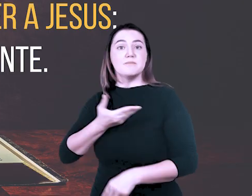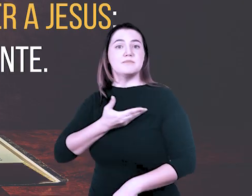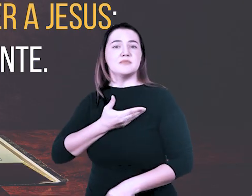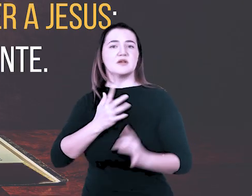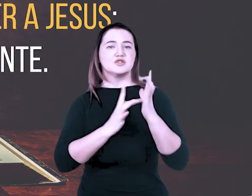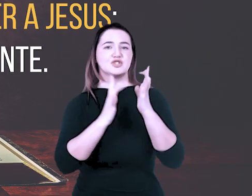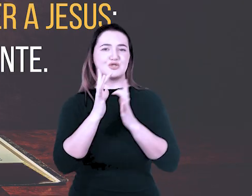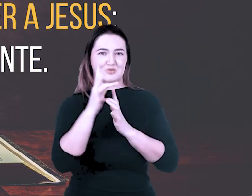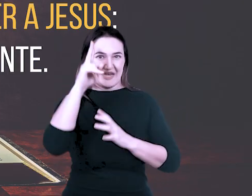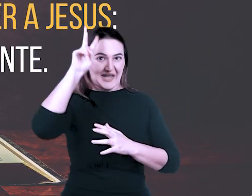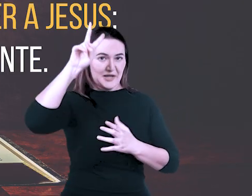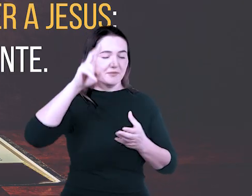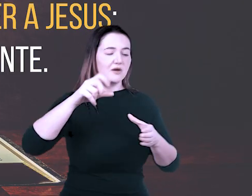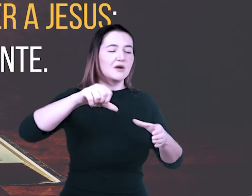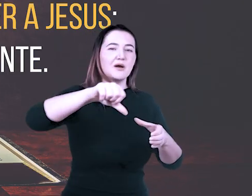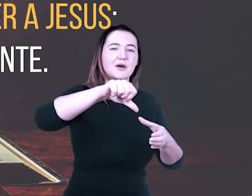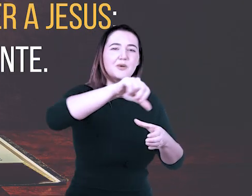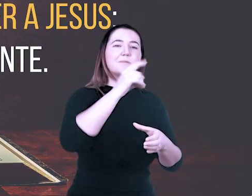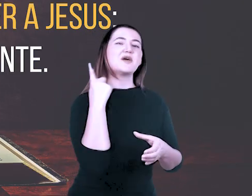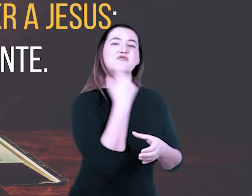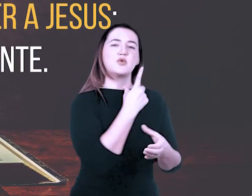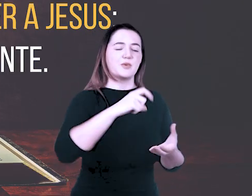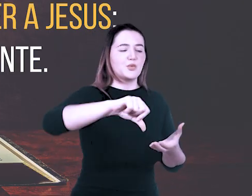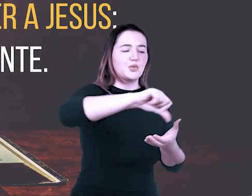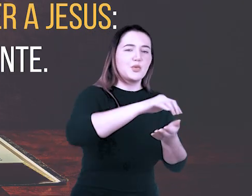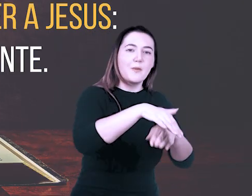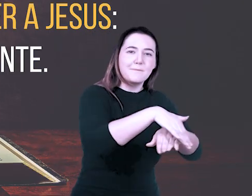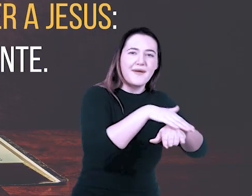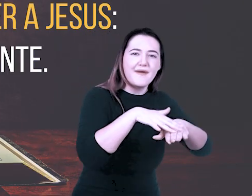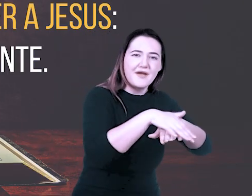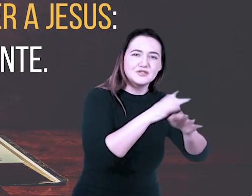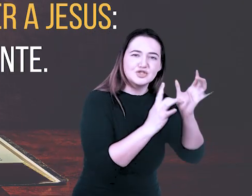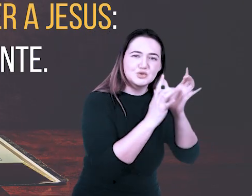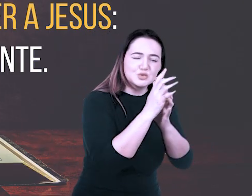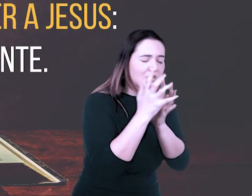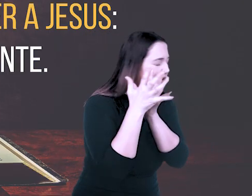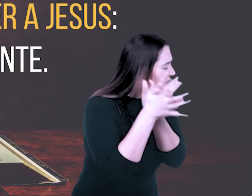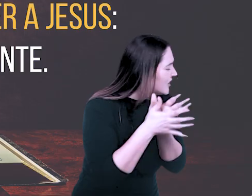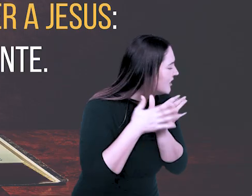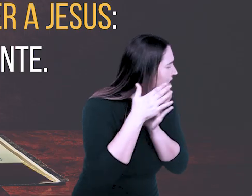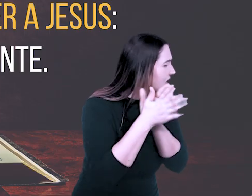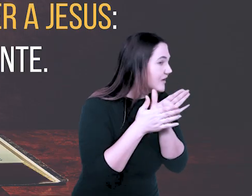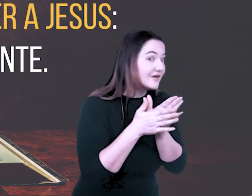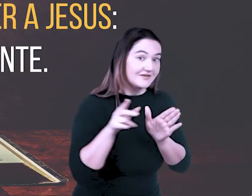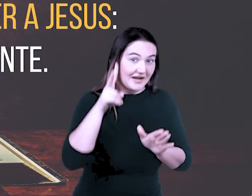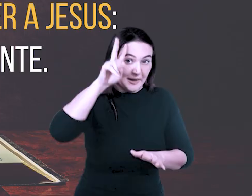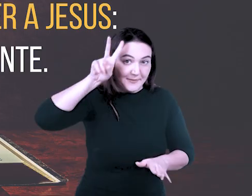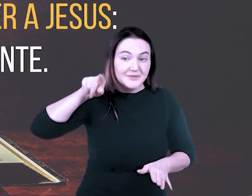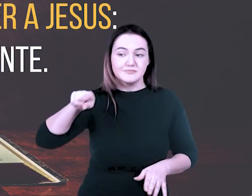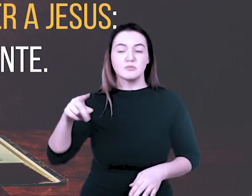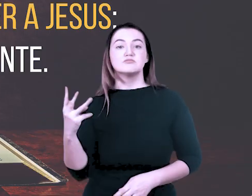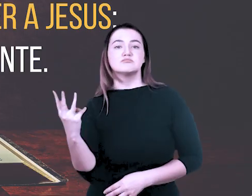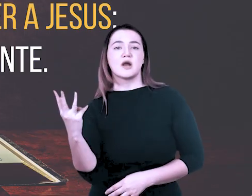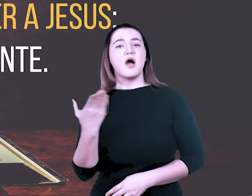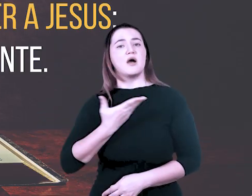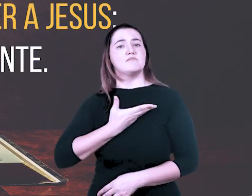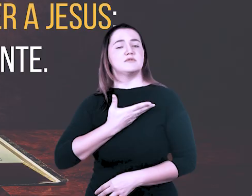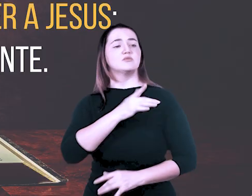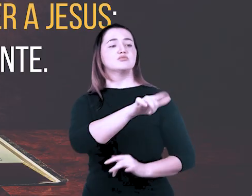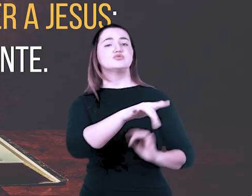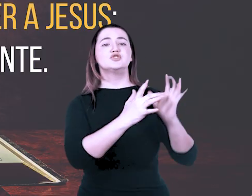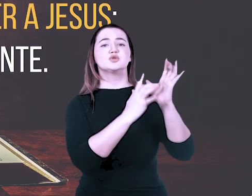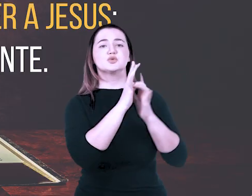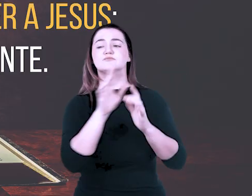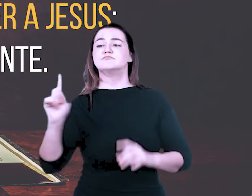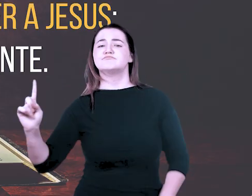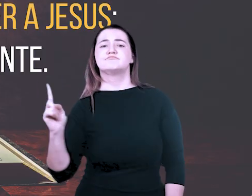pés com os seus cabelos. Por isso, as irmãs de Lázaro mandaram dizer a Jesus: aquele que o